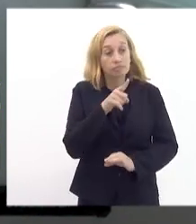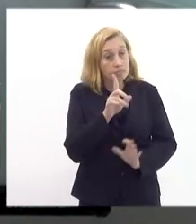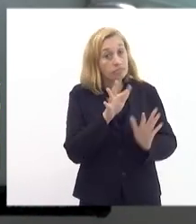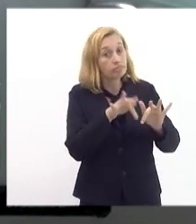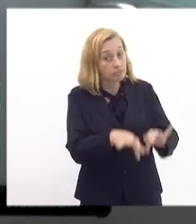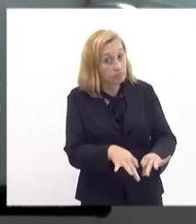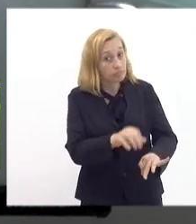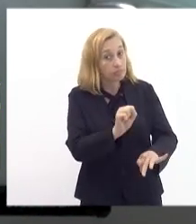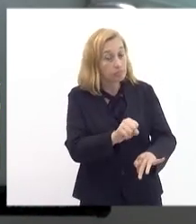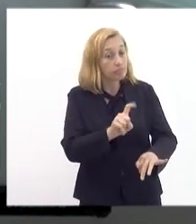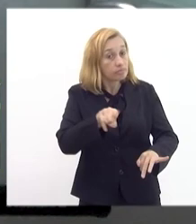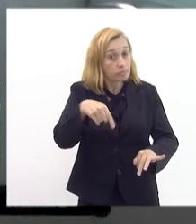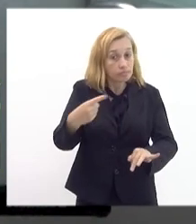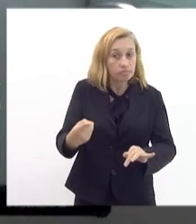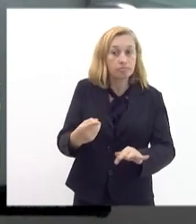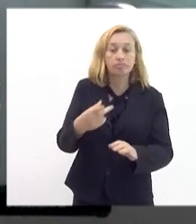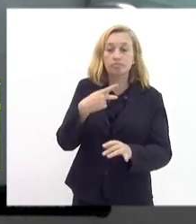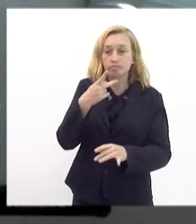concluir a